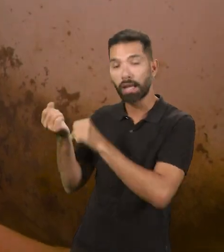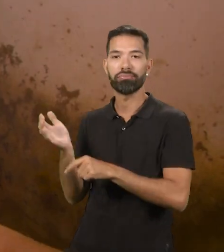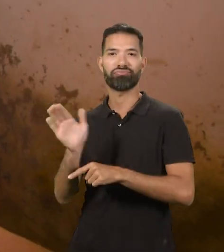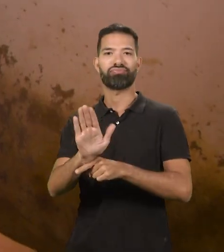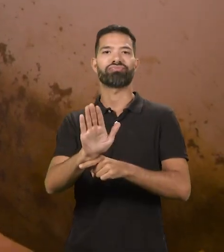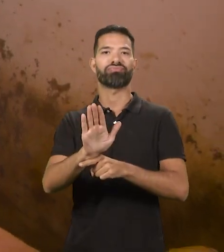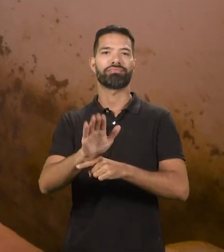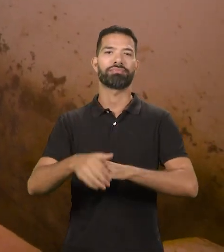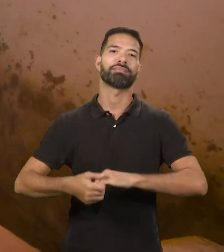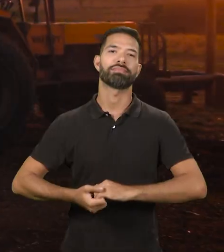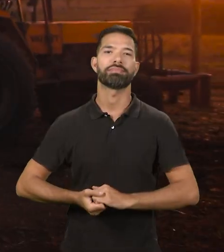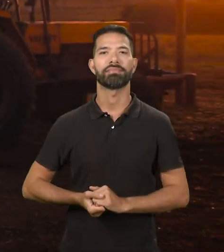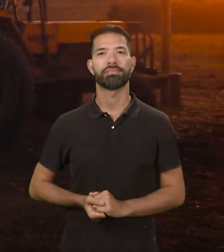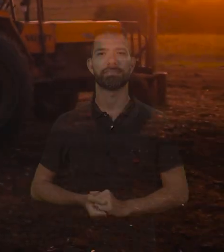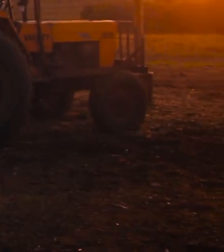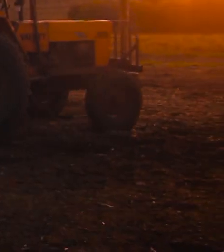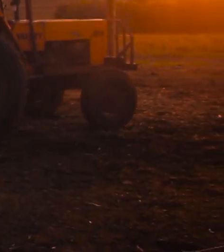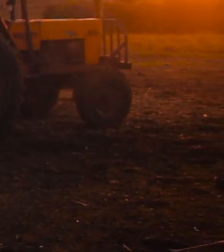recursos.